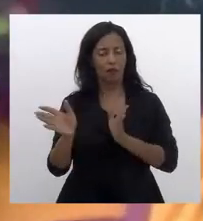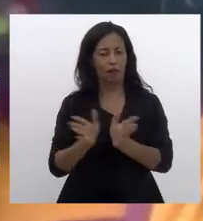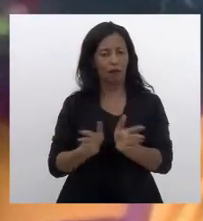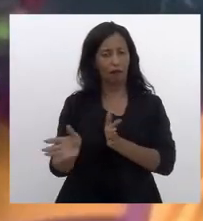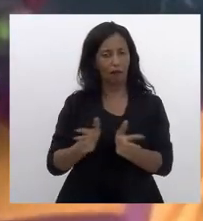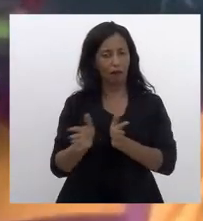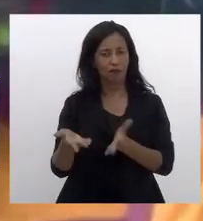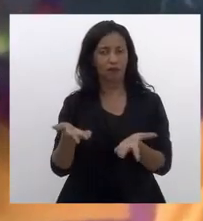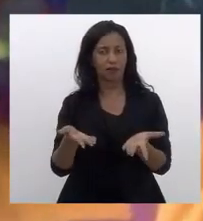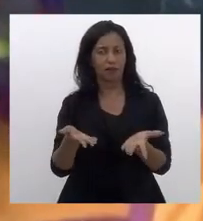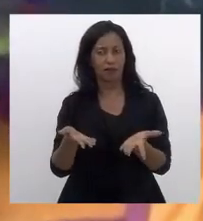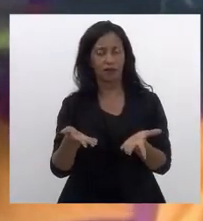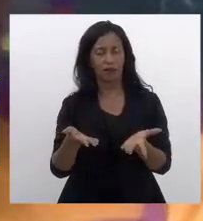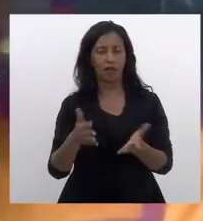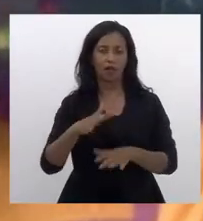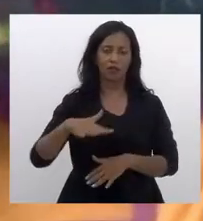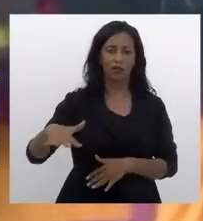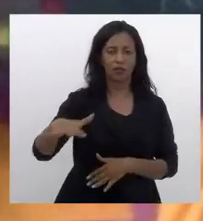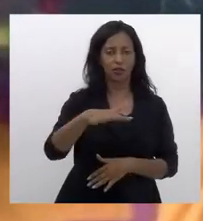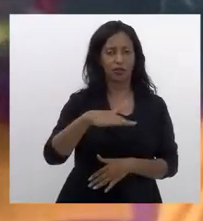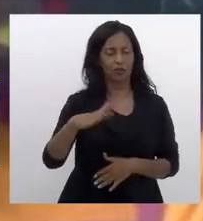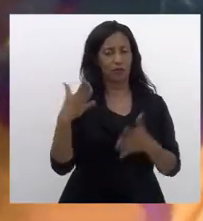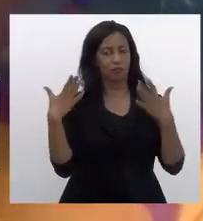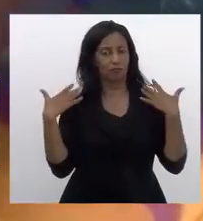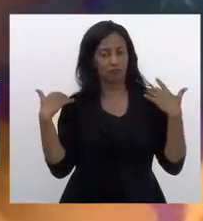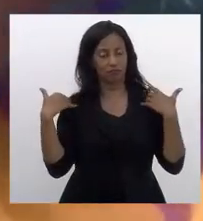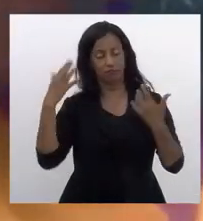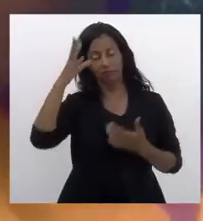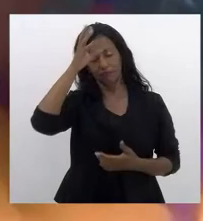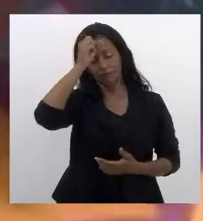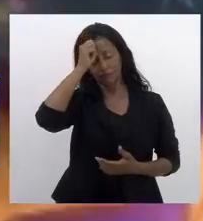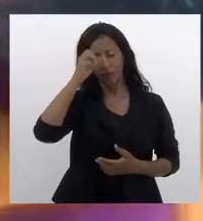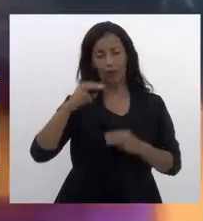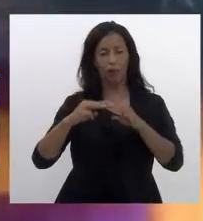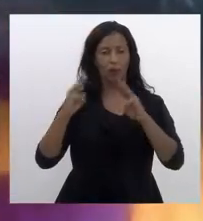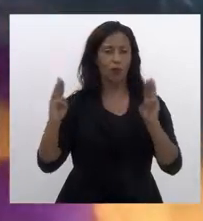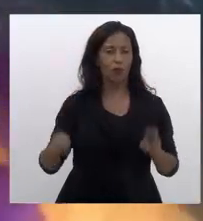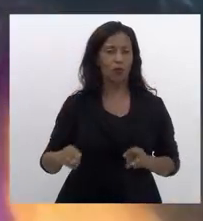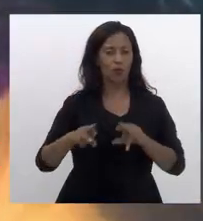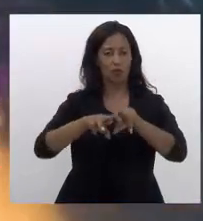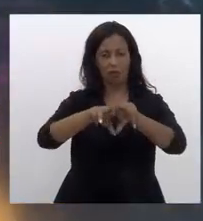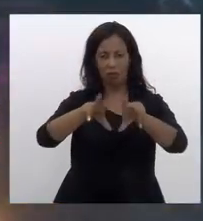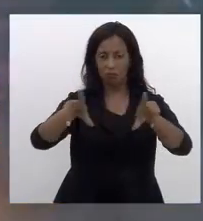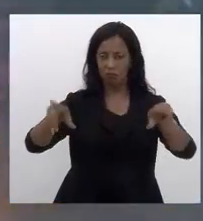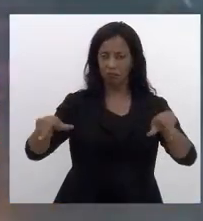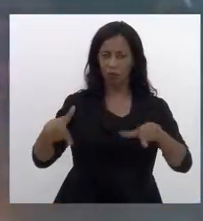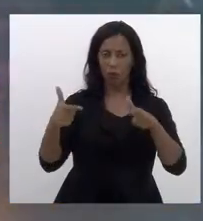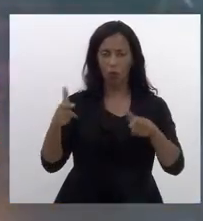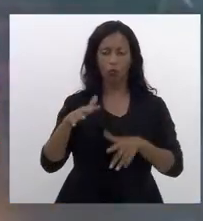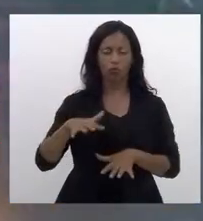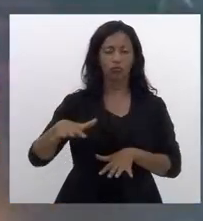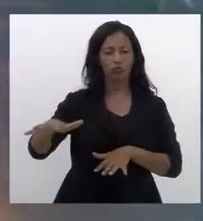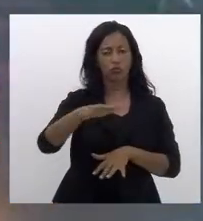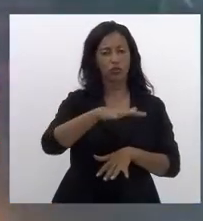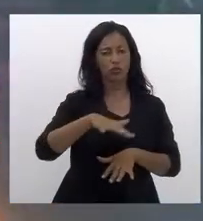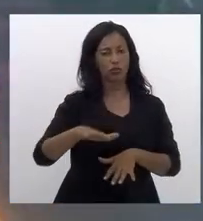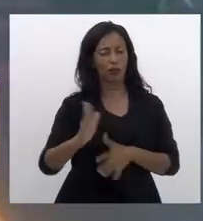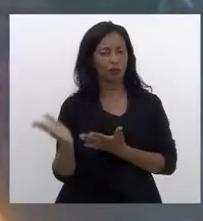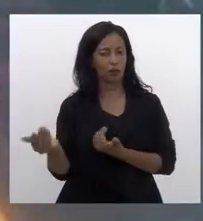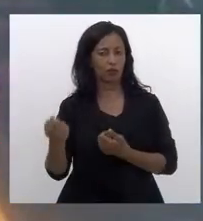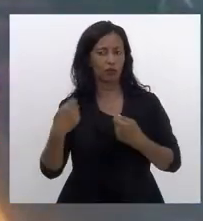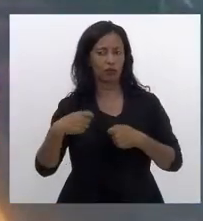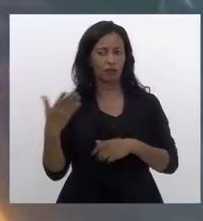acesso a espaços de lazer e de aprendizagem, né, museus e diversos outros espaços que os jovens possam